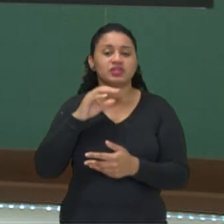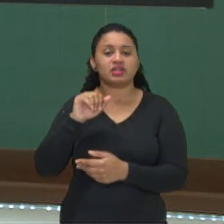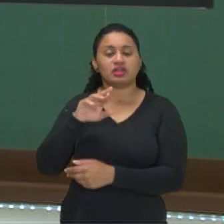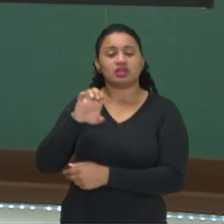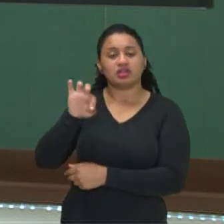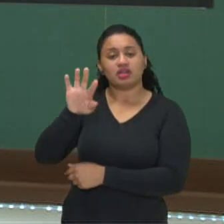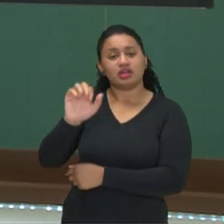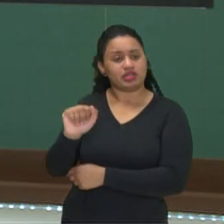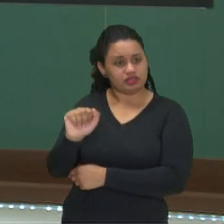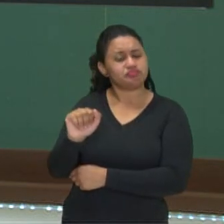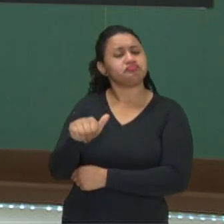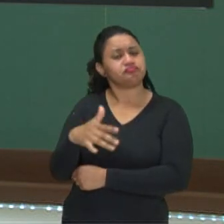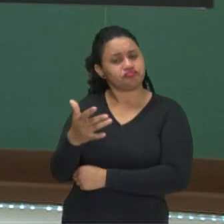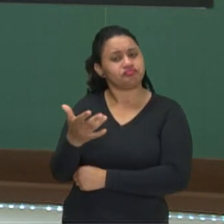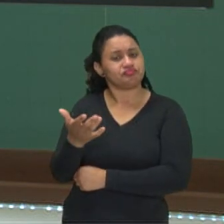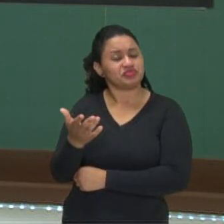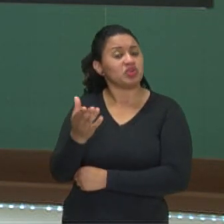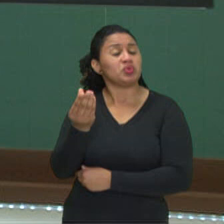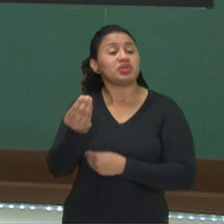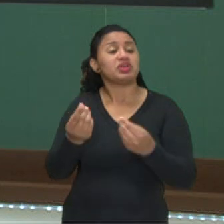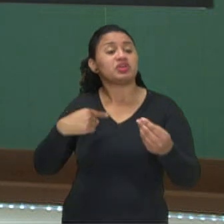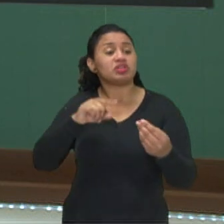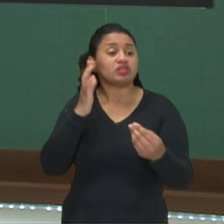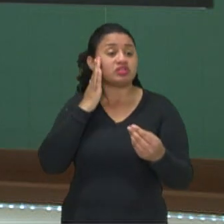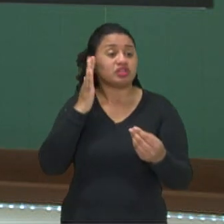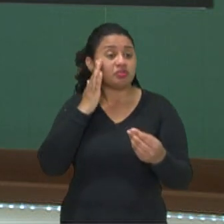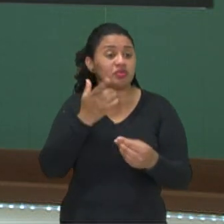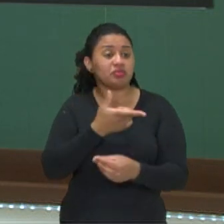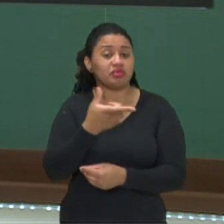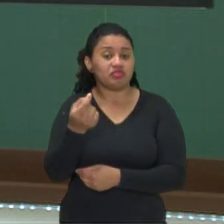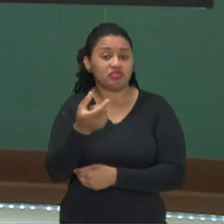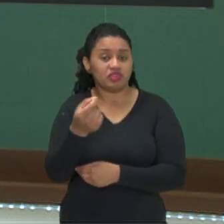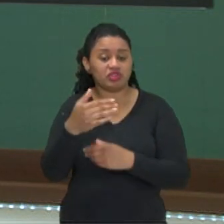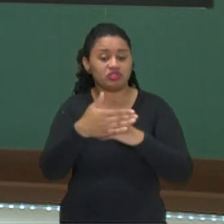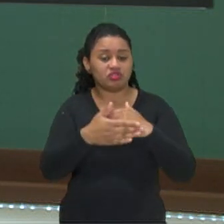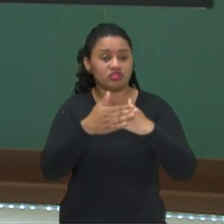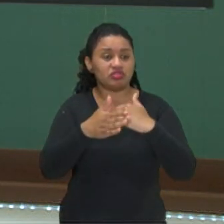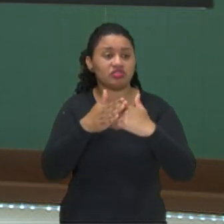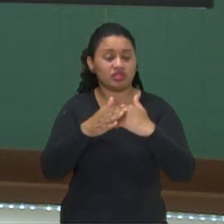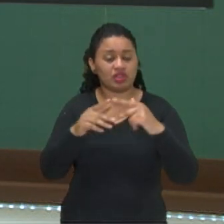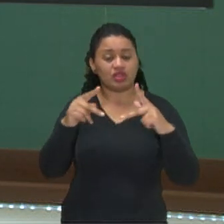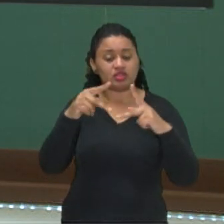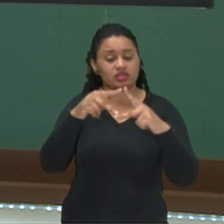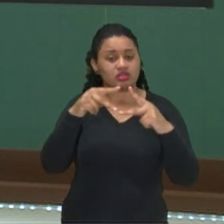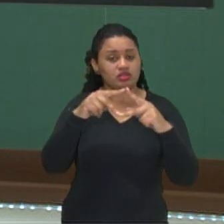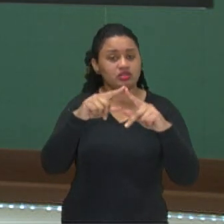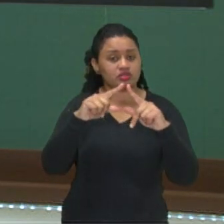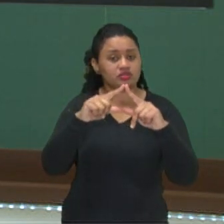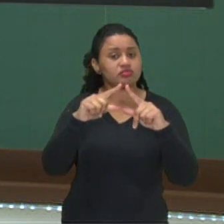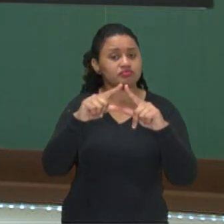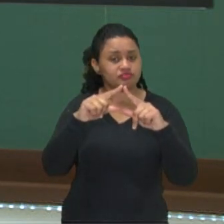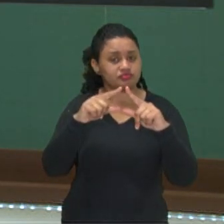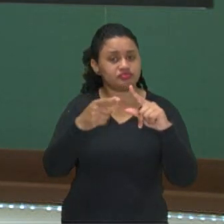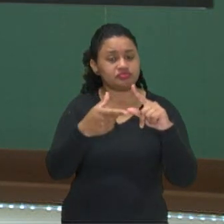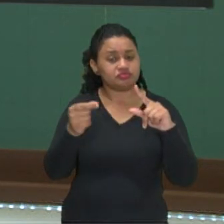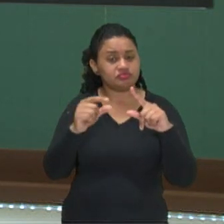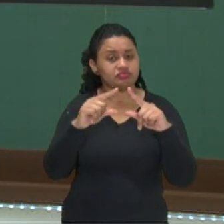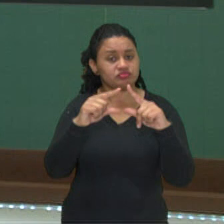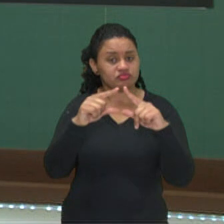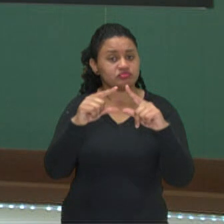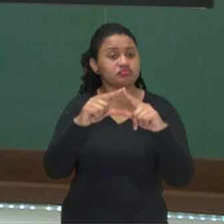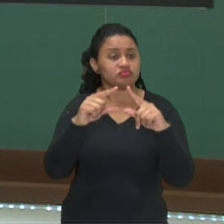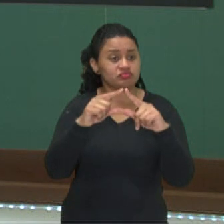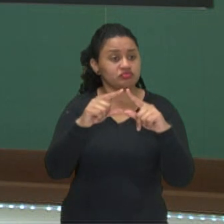é um icosaedro, o que a gente sabe? São 20 faces triangulares,